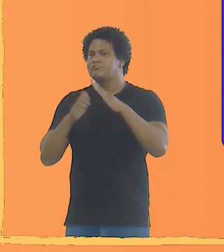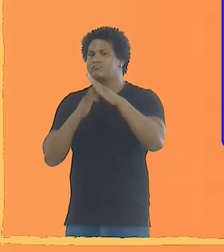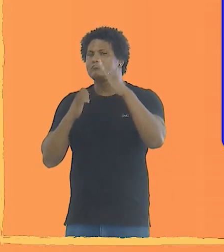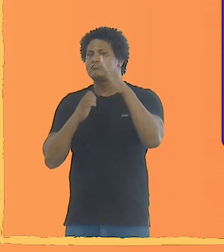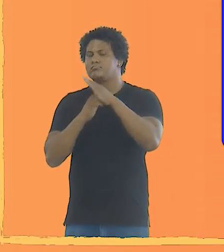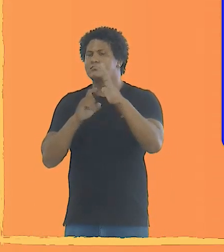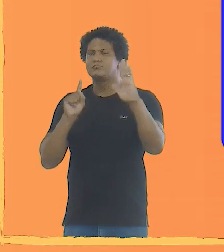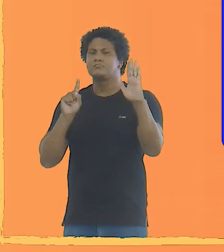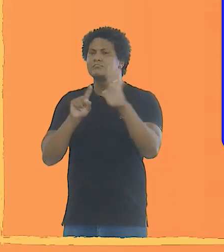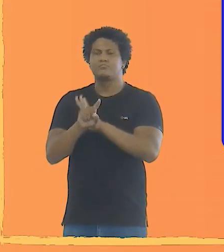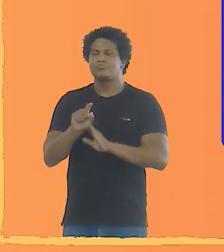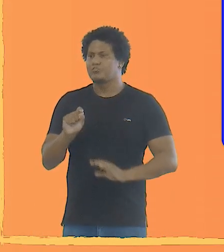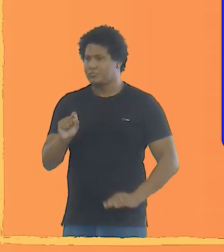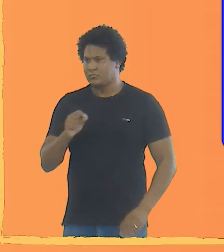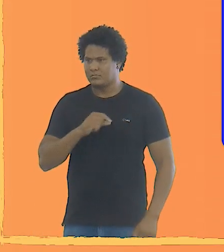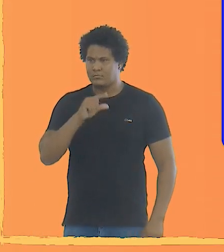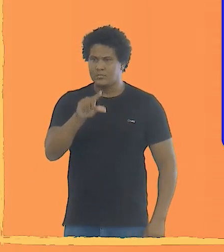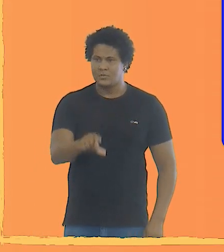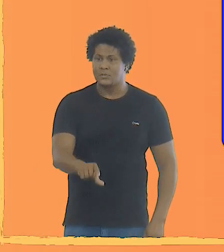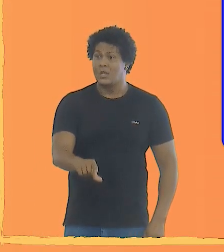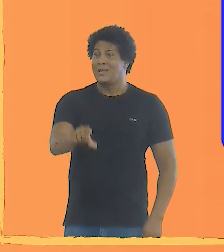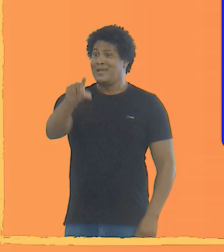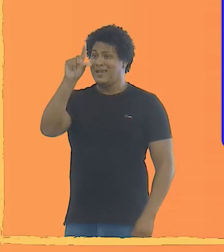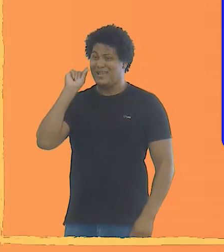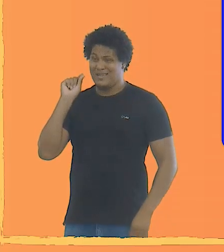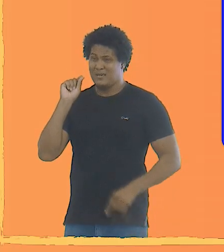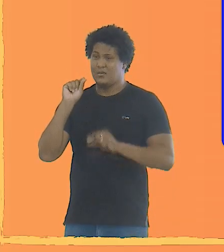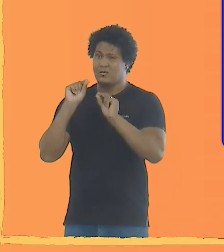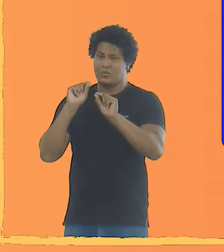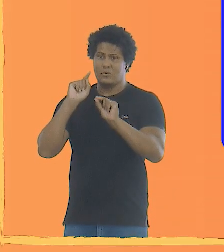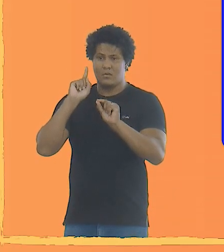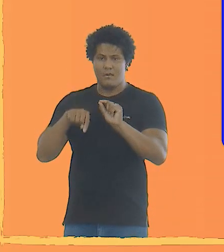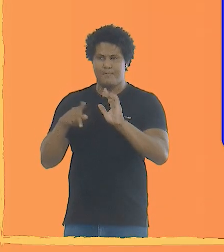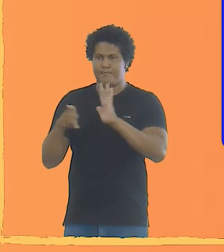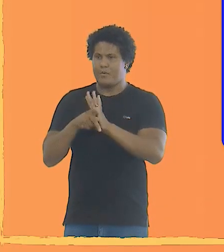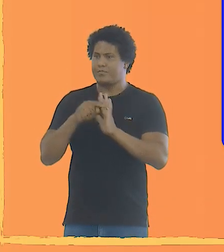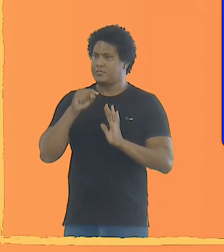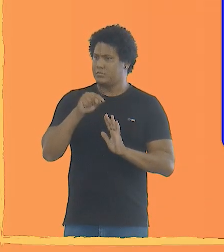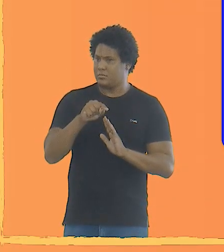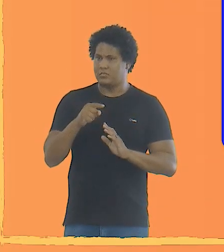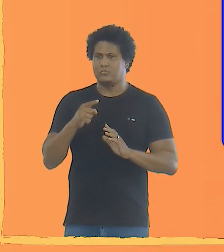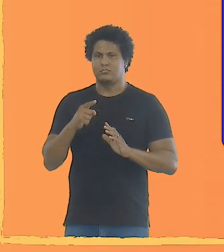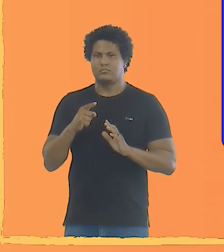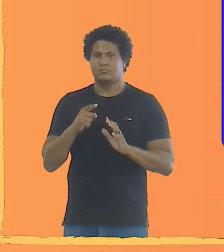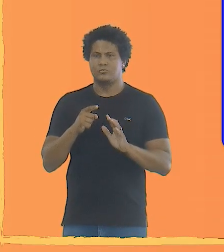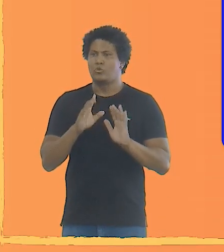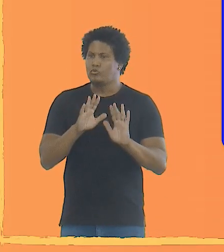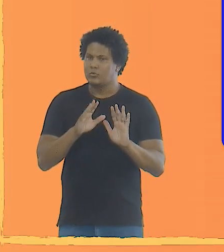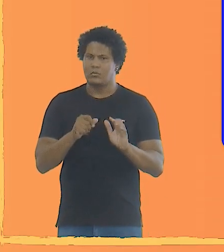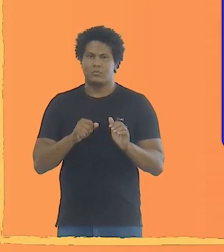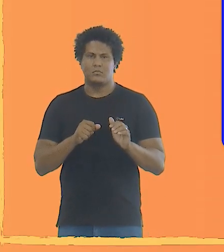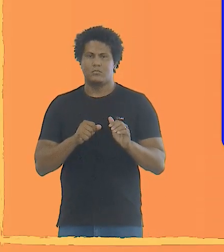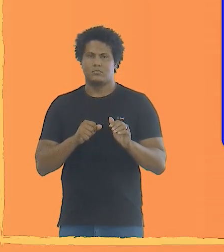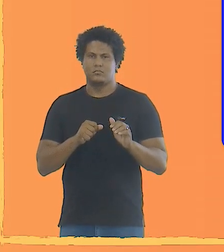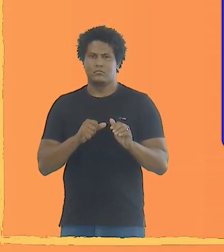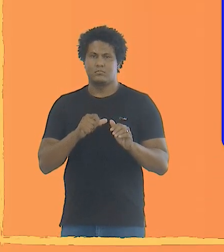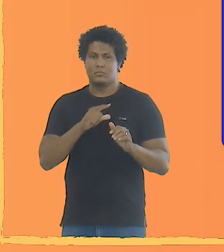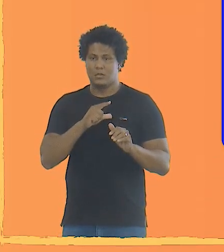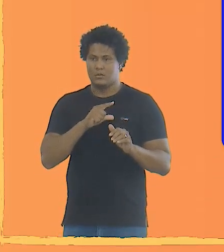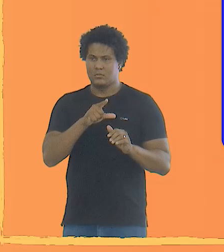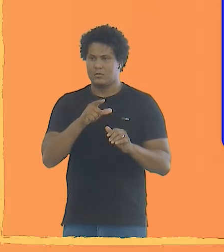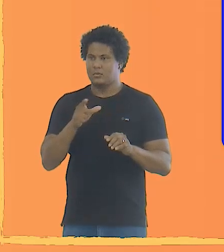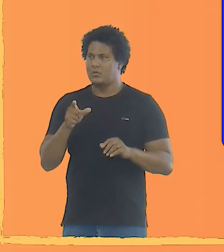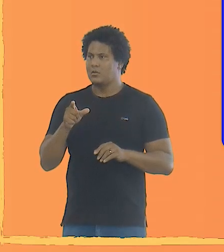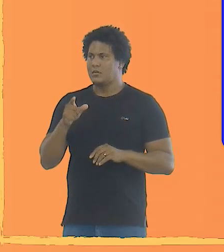uma opção de formato cujo número de senhas distintas possíveis seja superior ao número esperado de